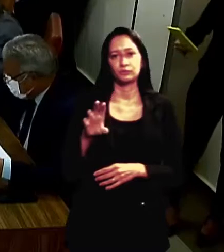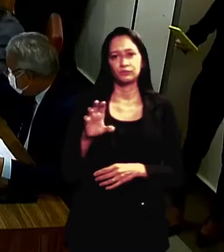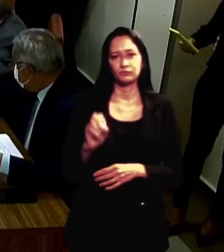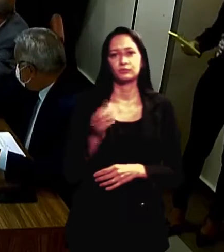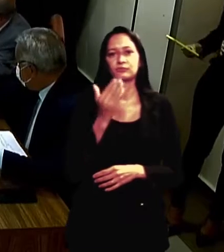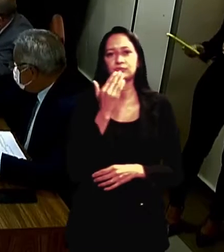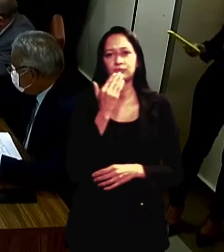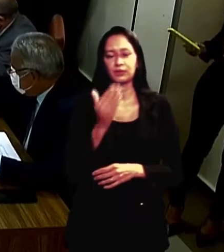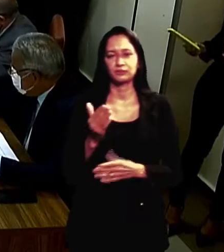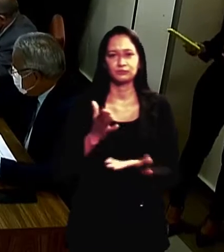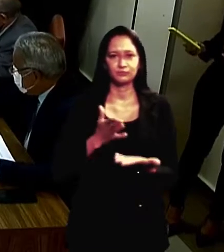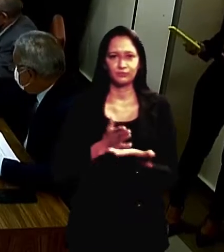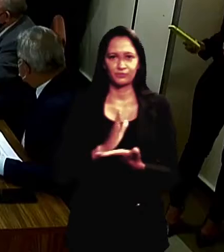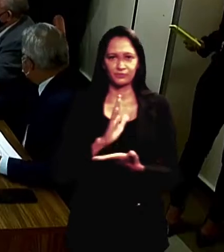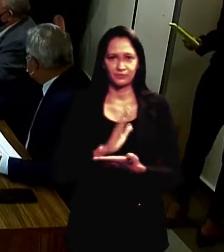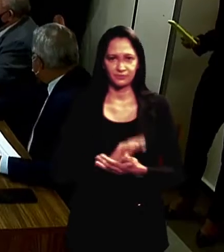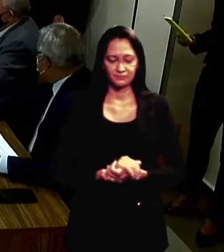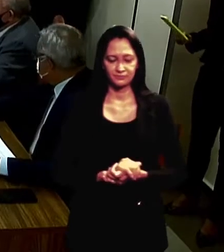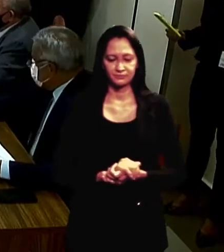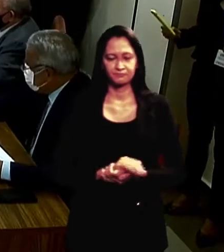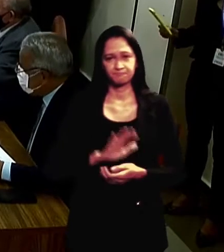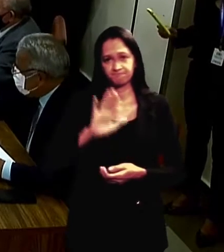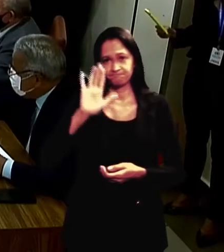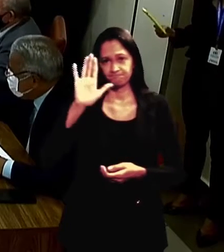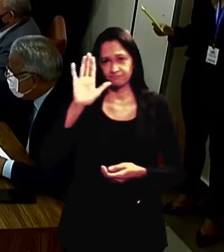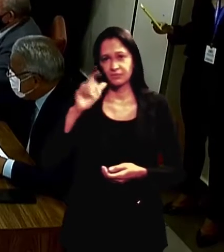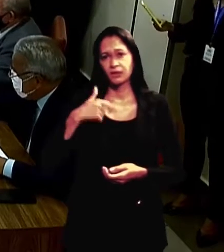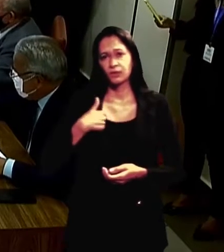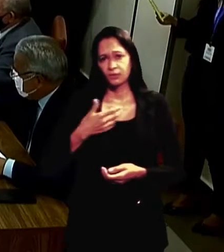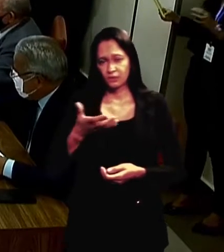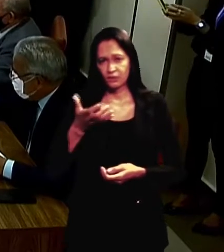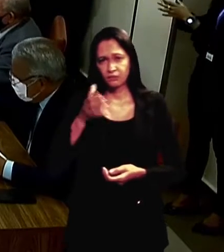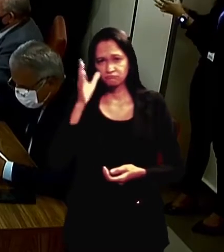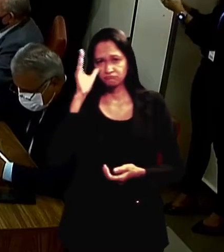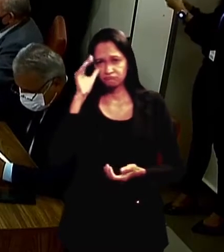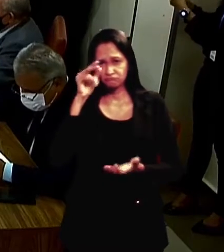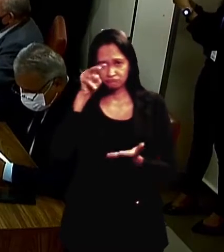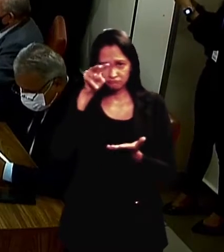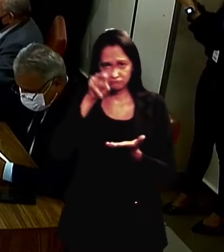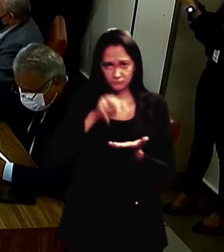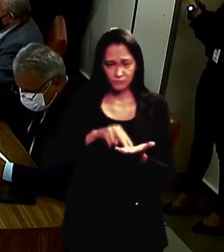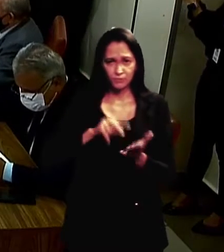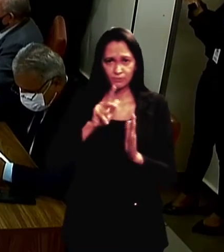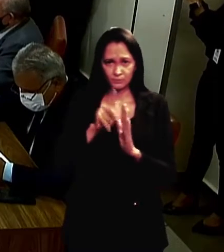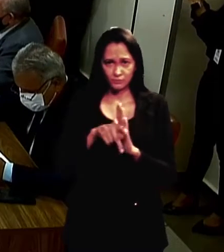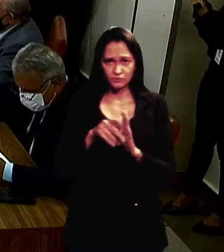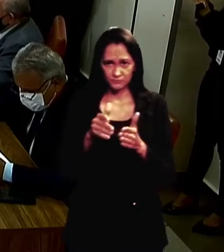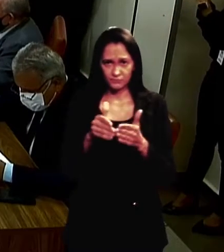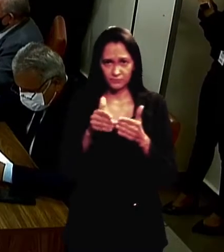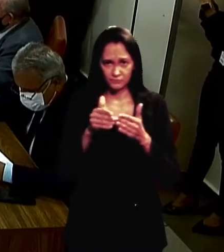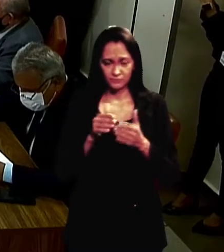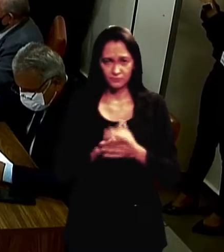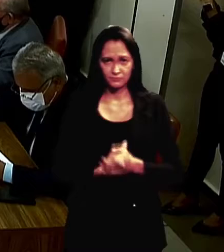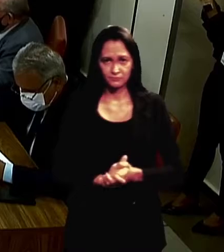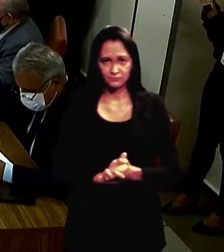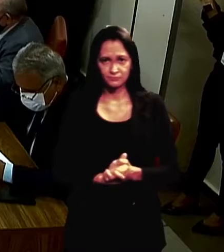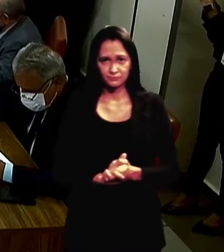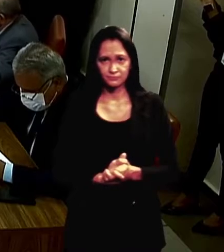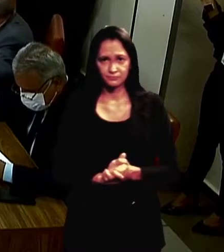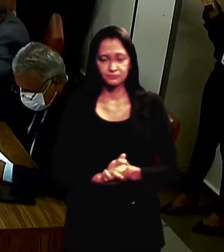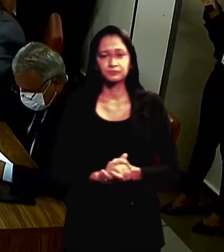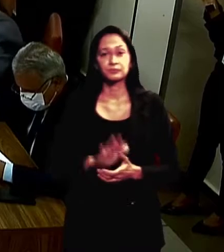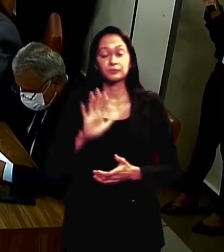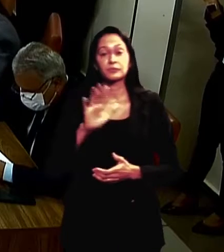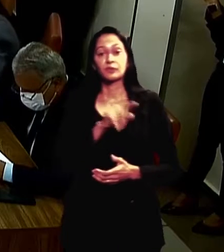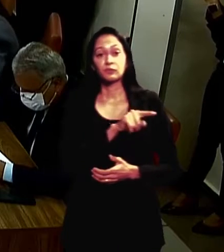presidente, bom dia. Eu quero pedir vistas do projeto em tela. Portanto, pedido